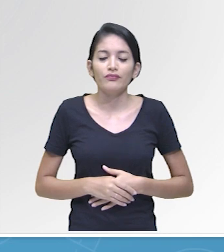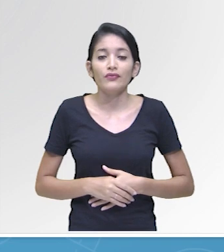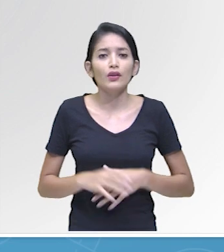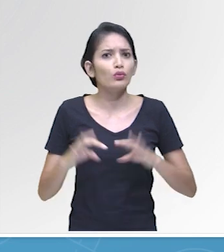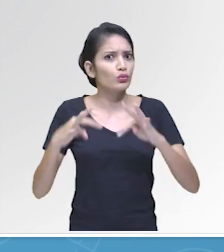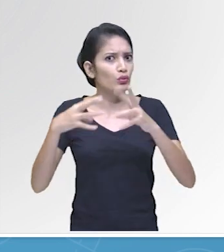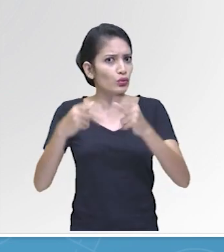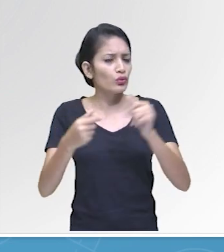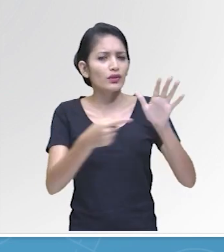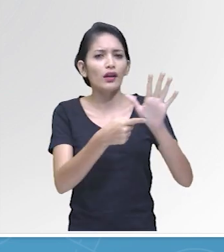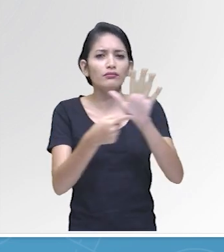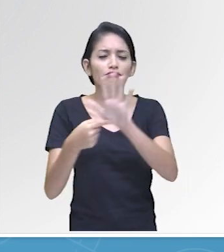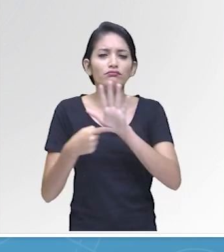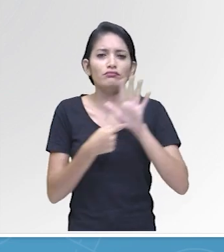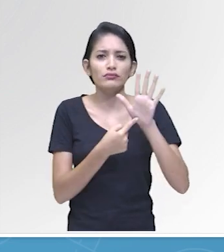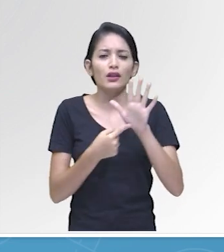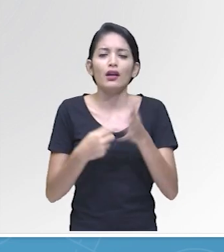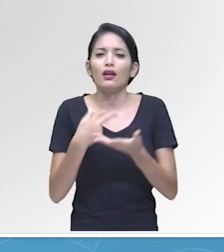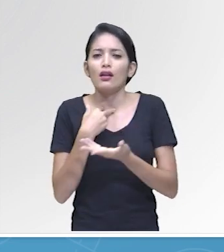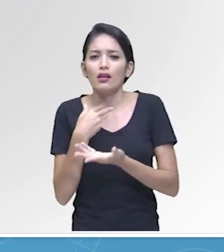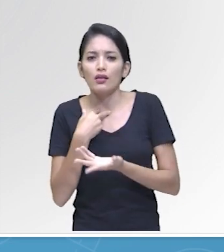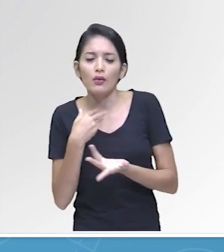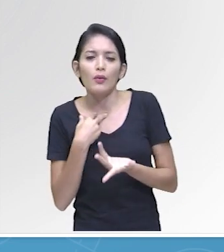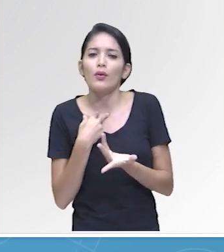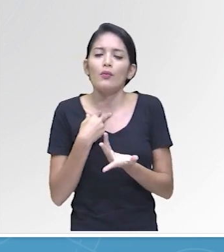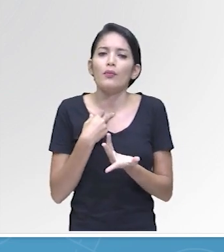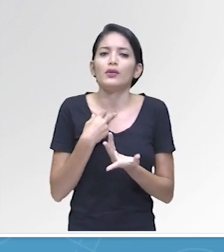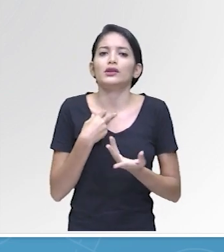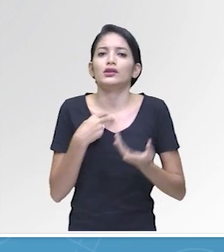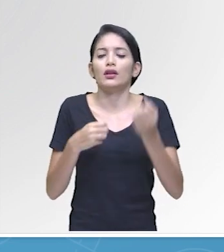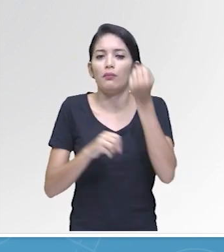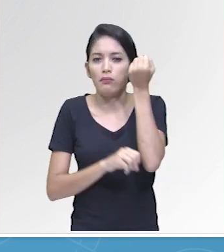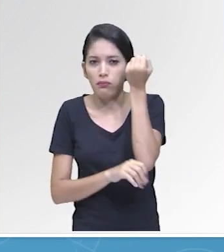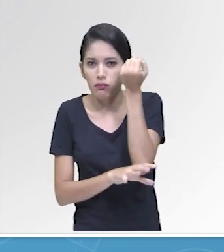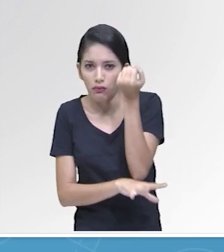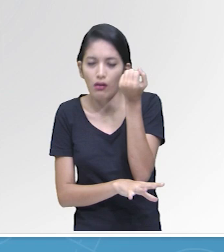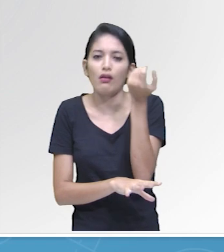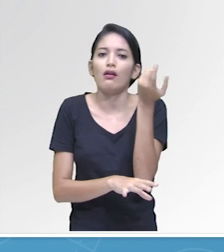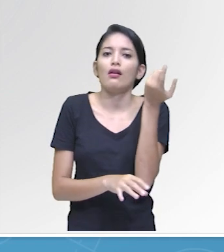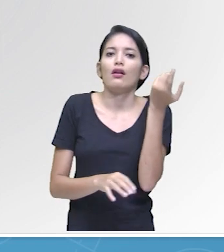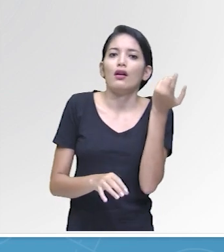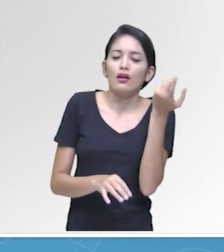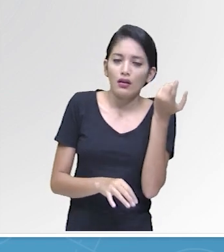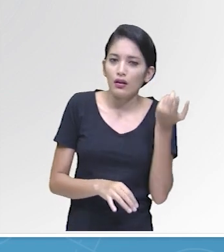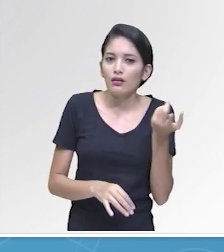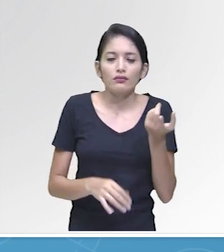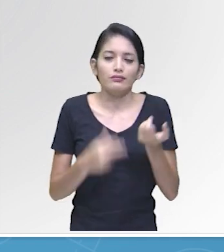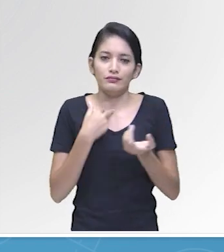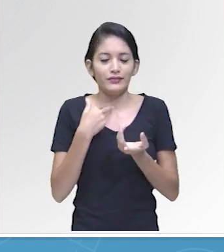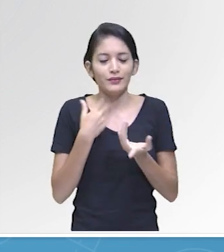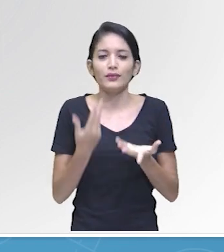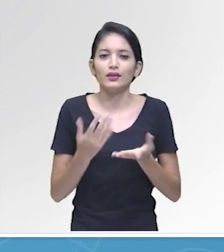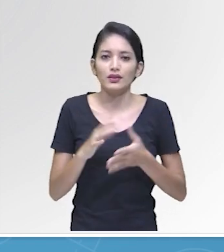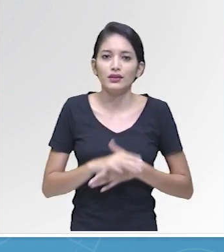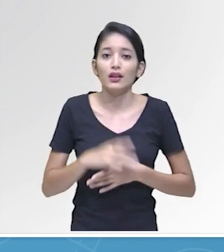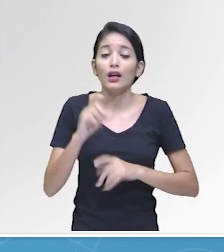está aparecendo aqui, não pode ser o sistema digestivo, não pode ser o sistema urinário, é o sistema